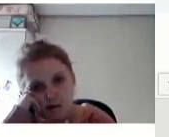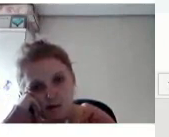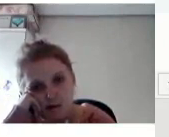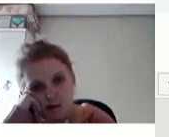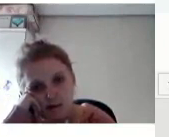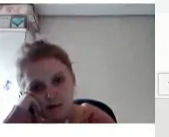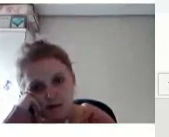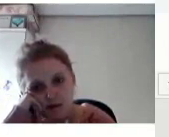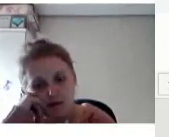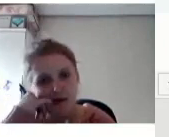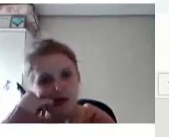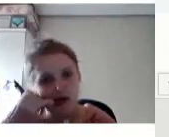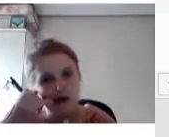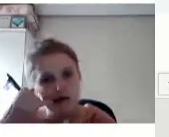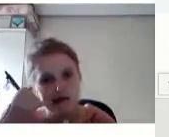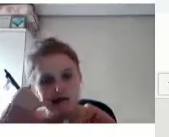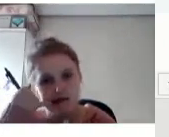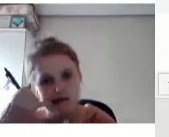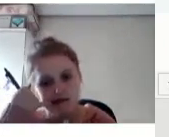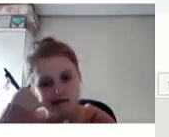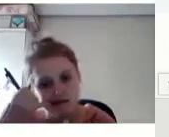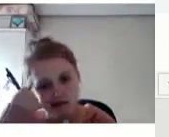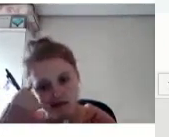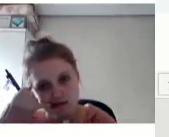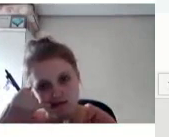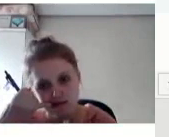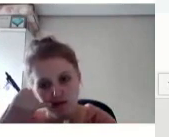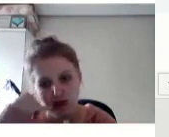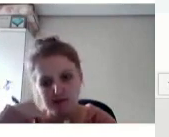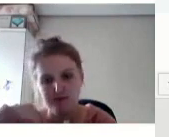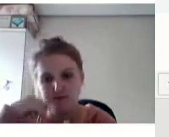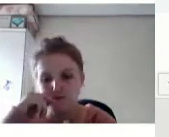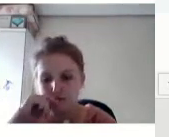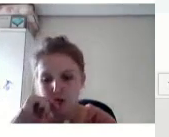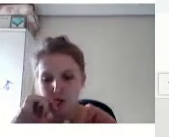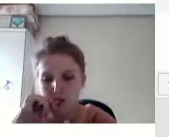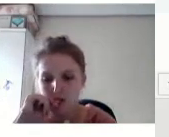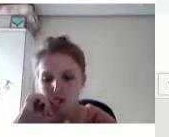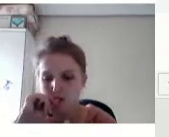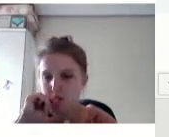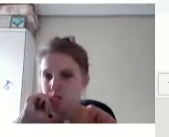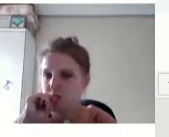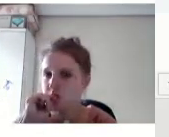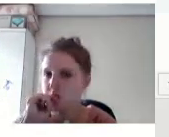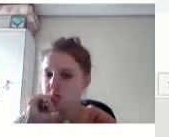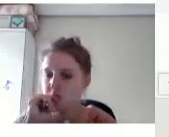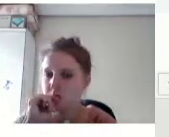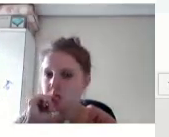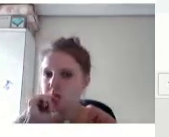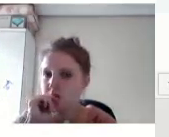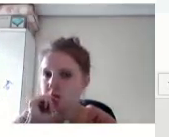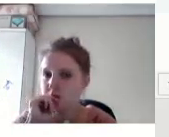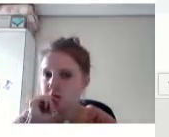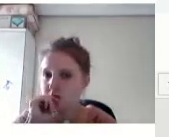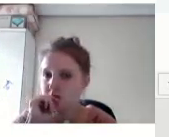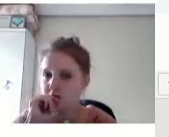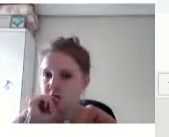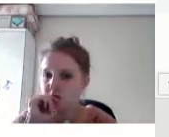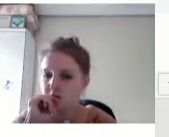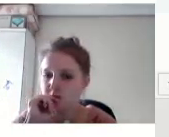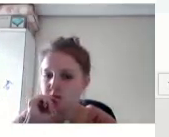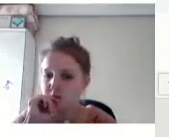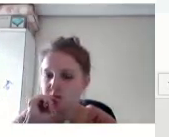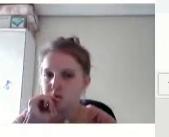Tá? Lembrando que a del F, del H é zero aqui, né? Eu estou assumindo que eu não tenho nenhuma dependência